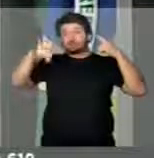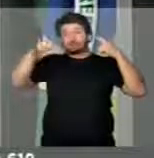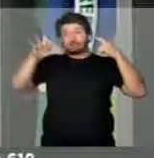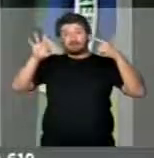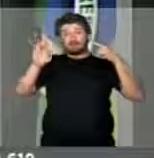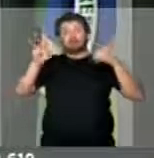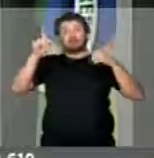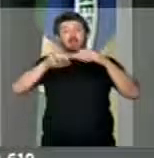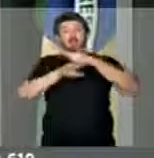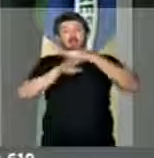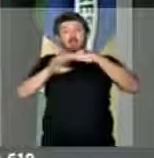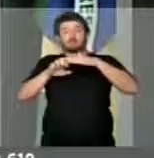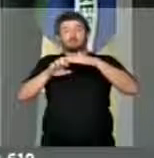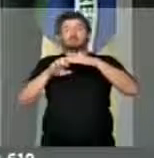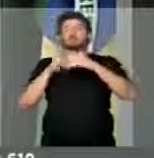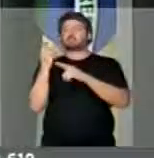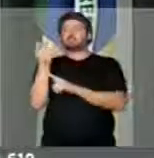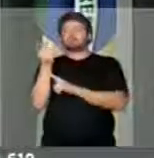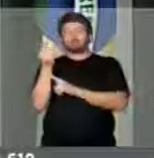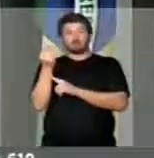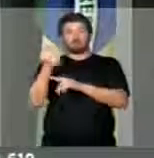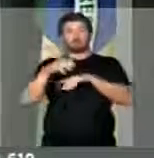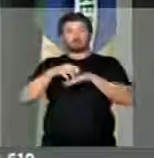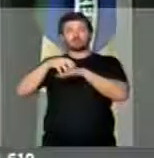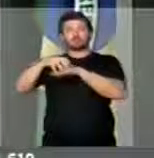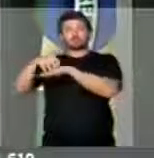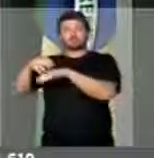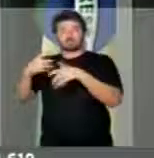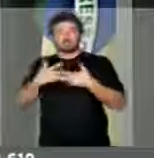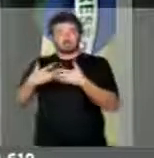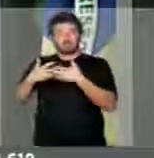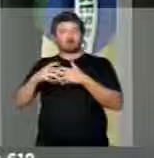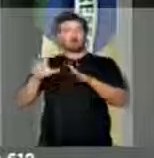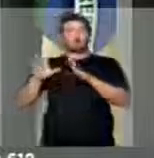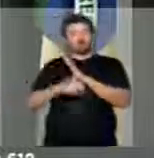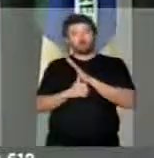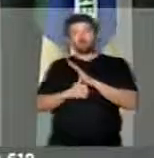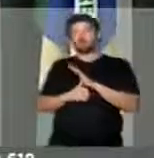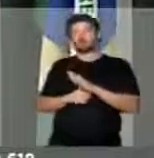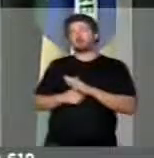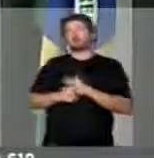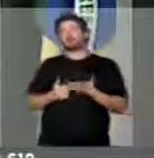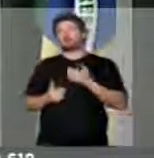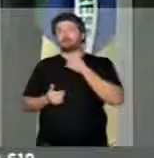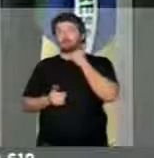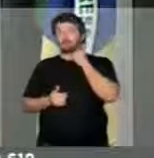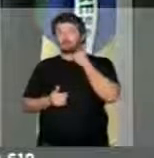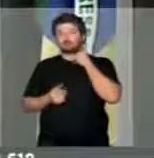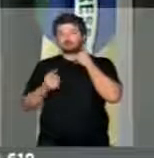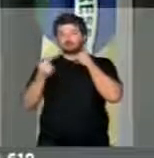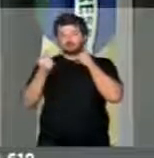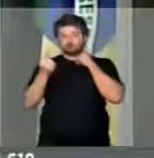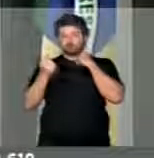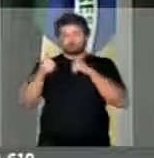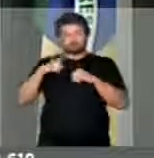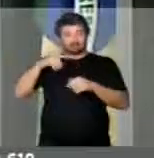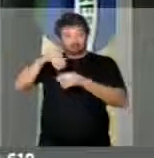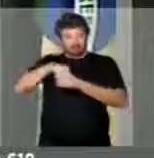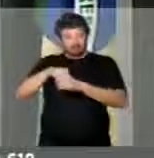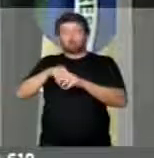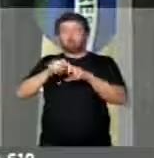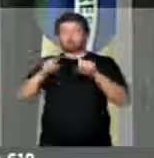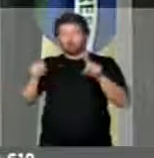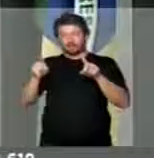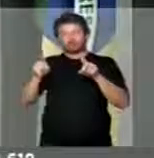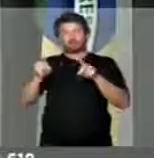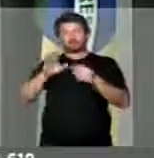empresa de transporte de valores, de carro fortes, levando não só o dinheiro ali presente, mas